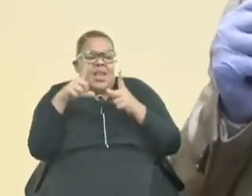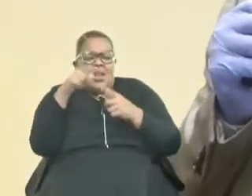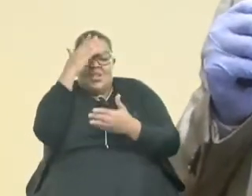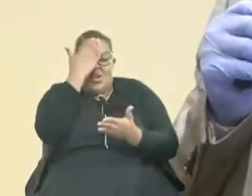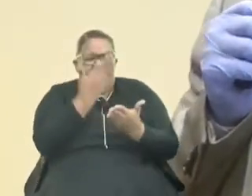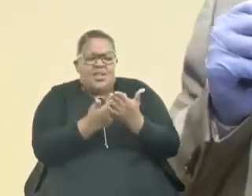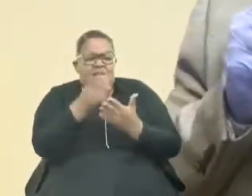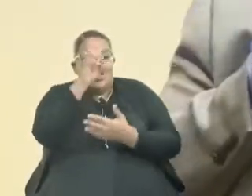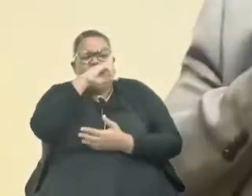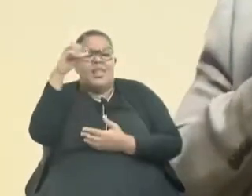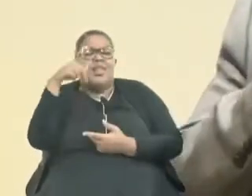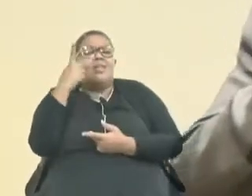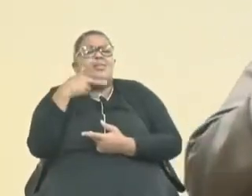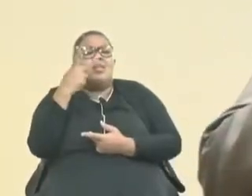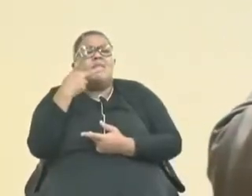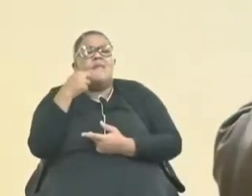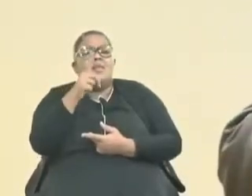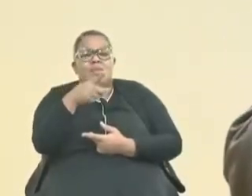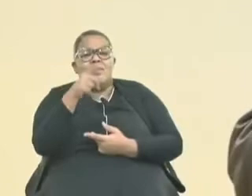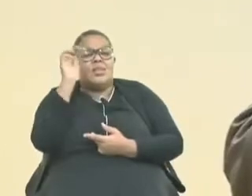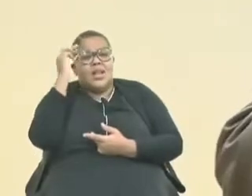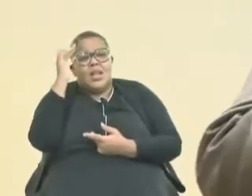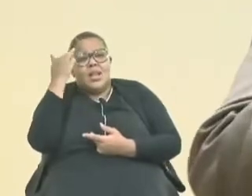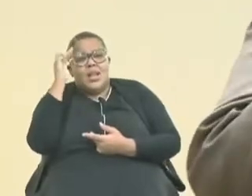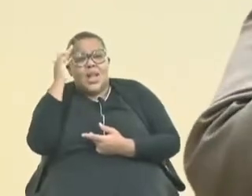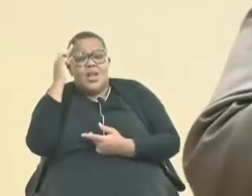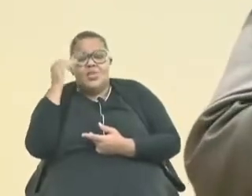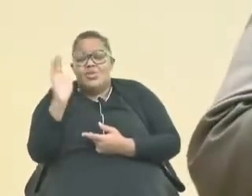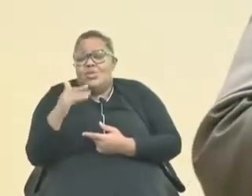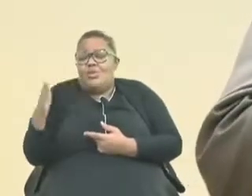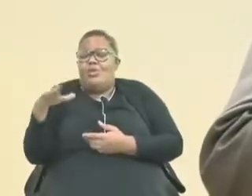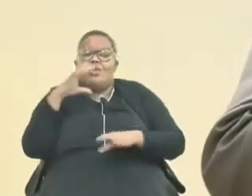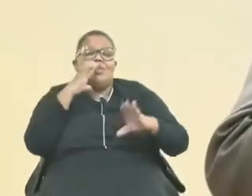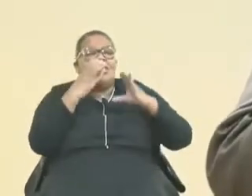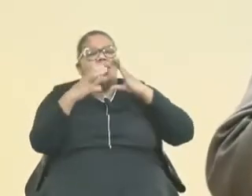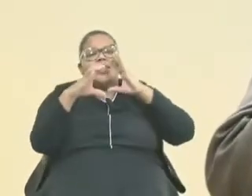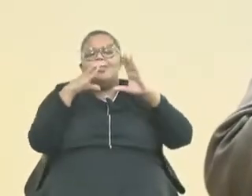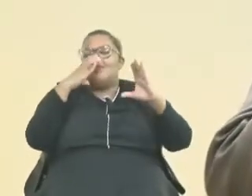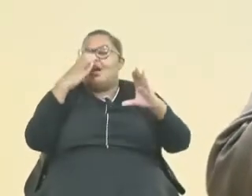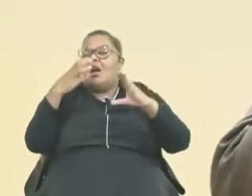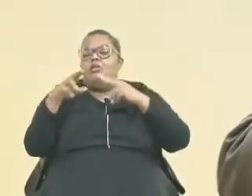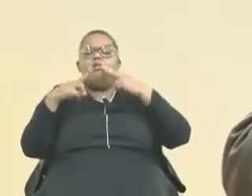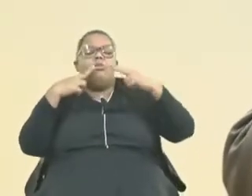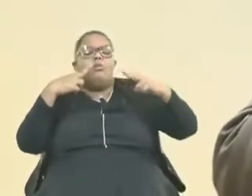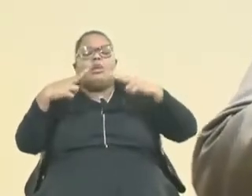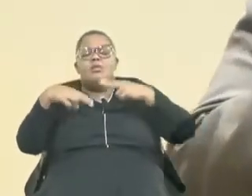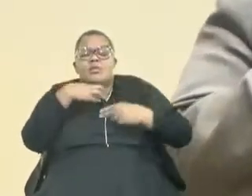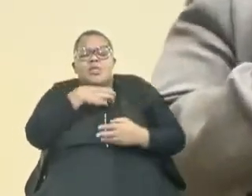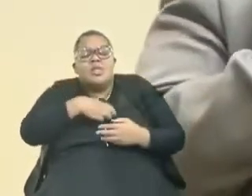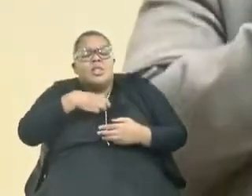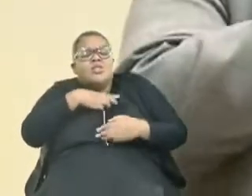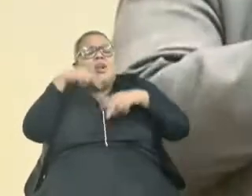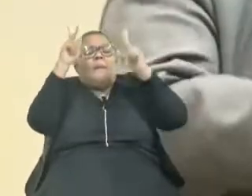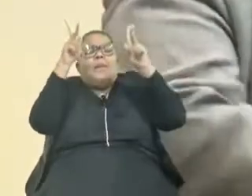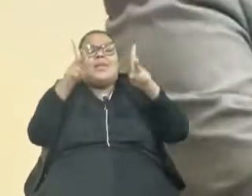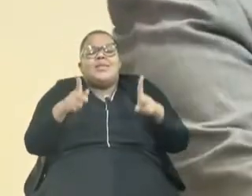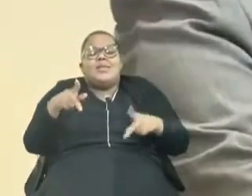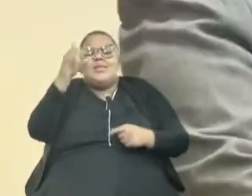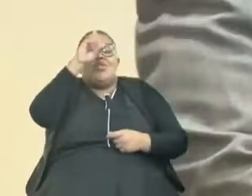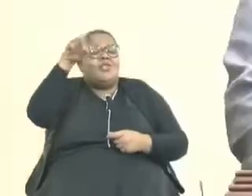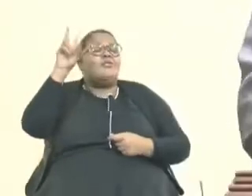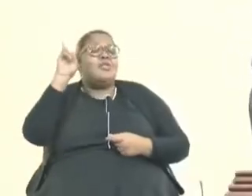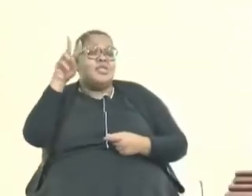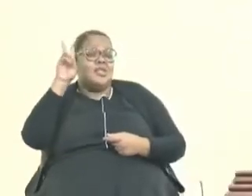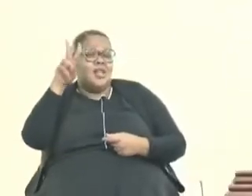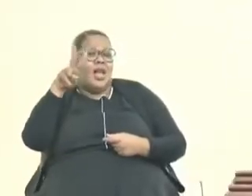era você sabe disso você sabe quando você cantava o hino O que era a presença de Deus na sua vida você se